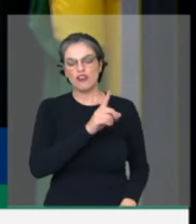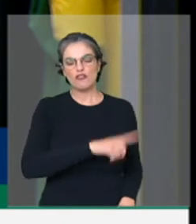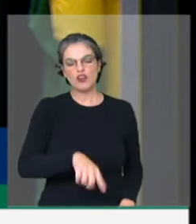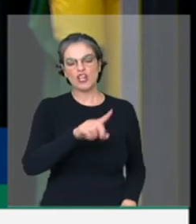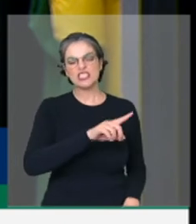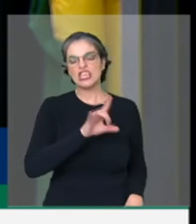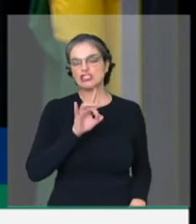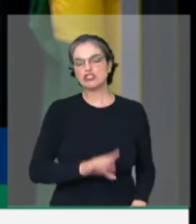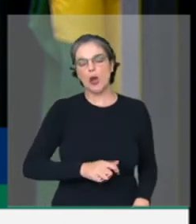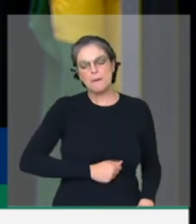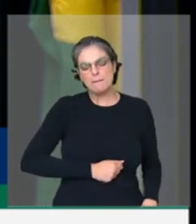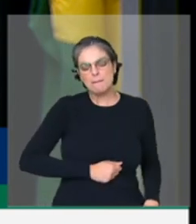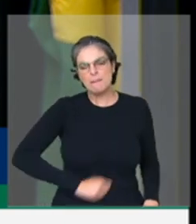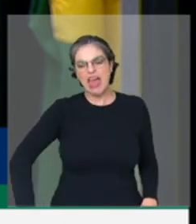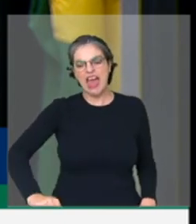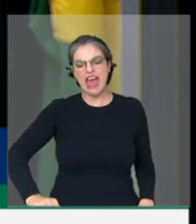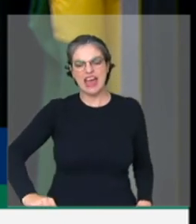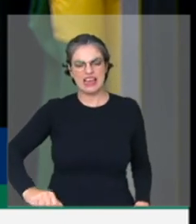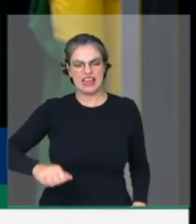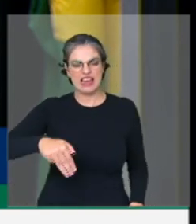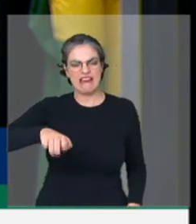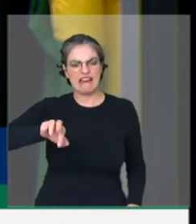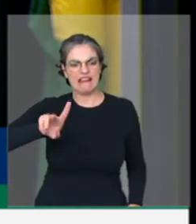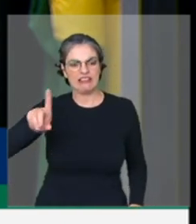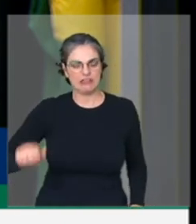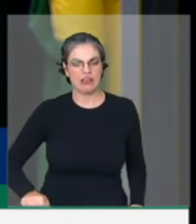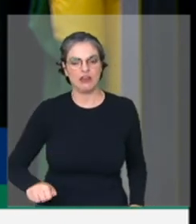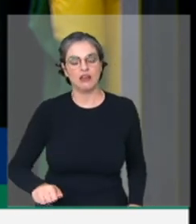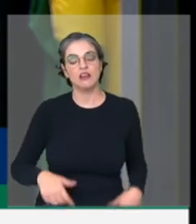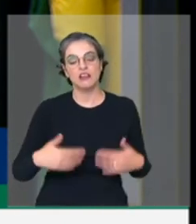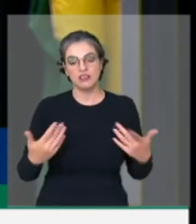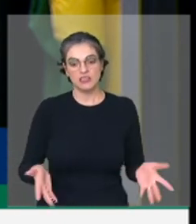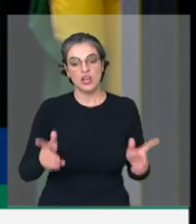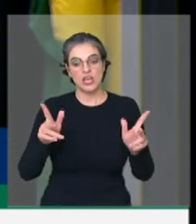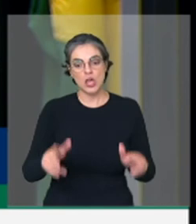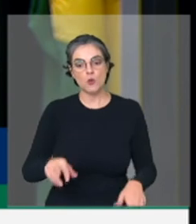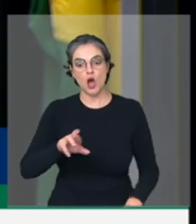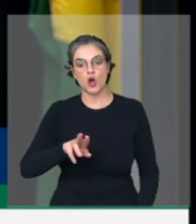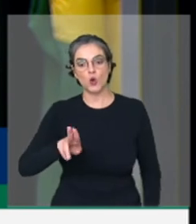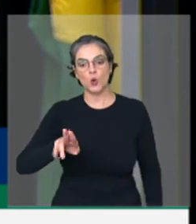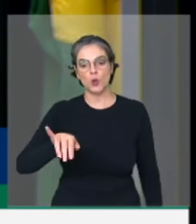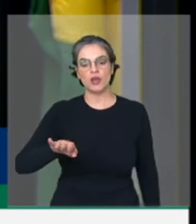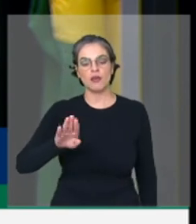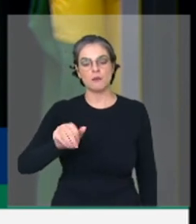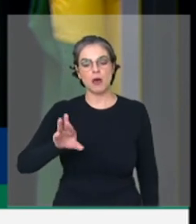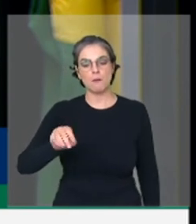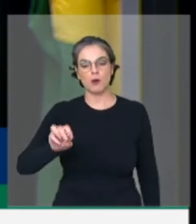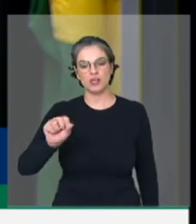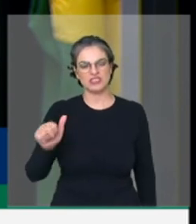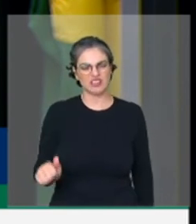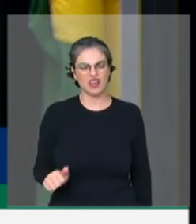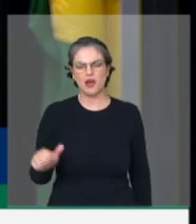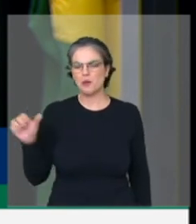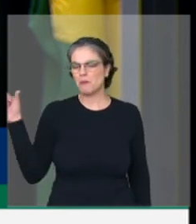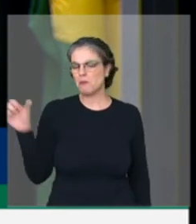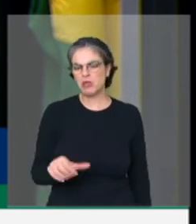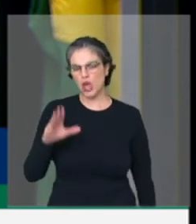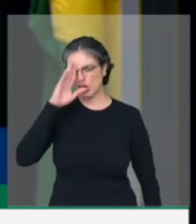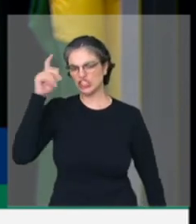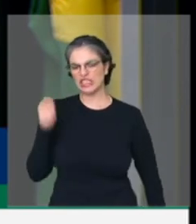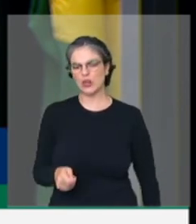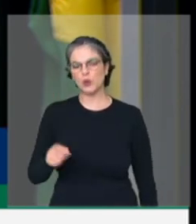endossam a merda. Então, como já dizia lá Rui Barbosa, a pior ditadura é a